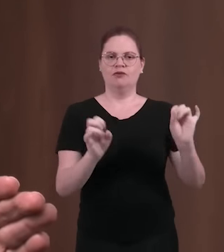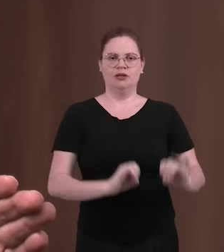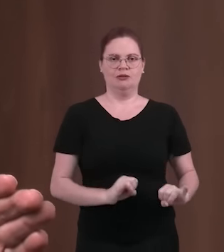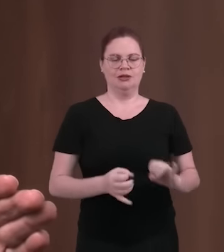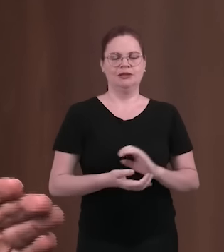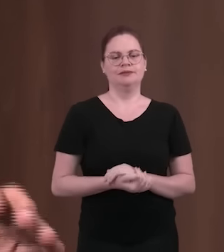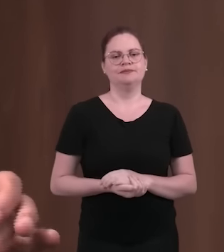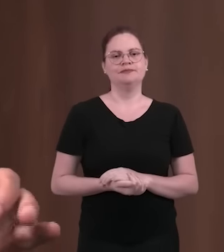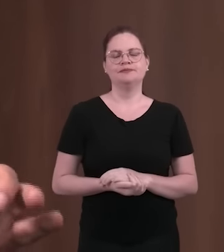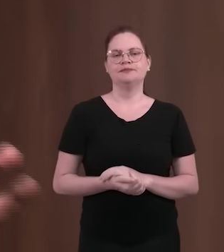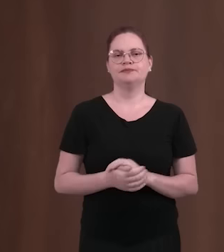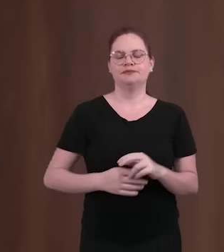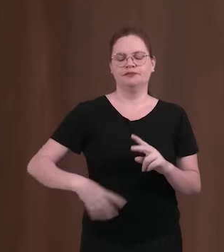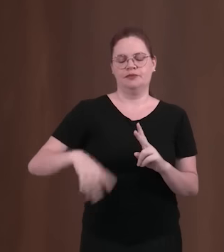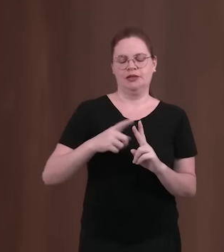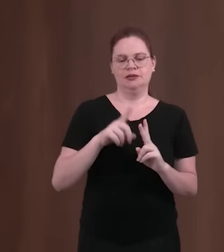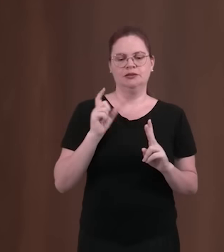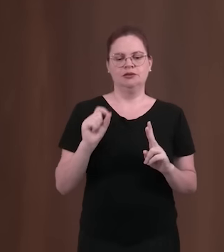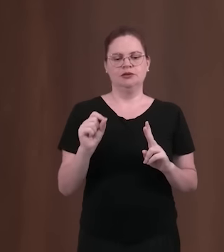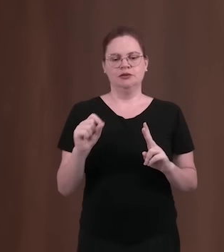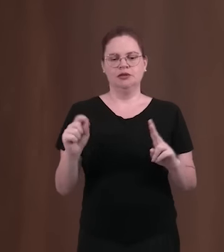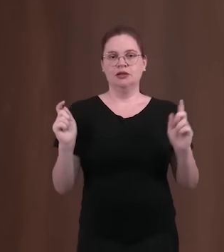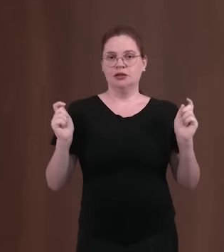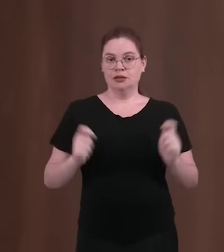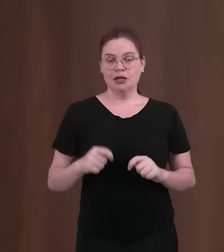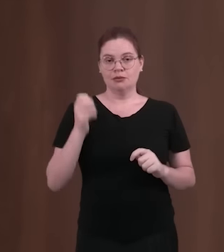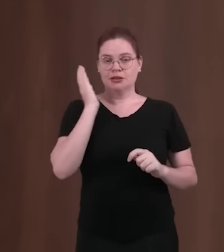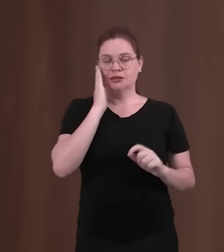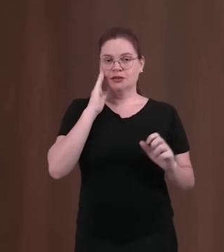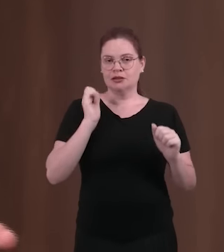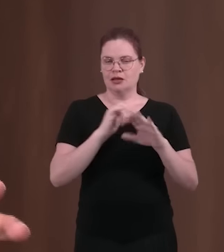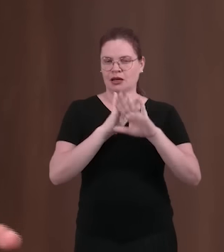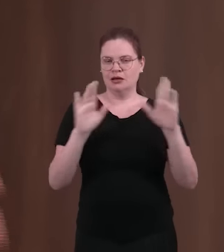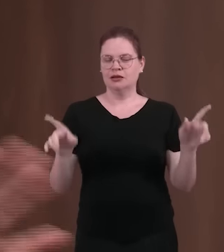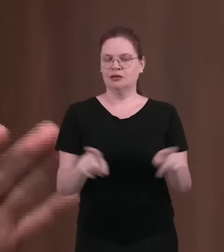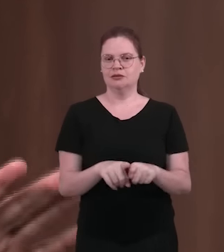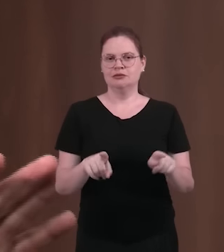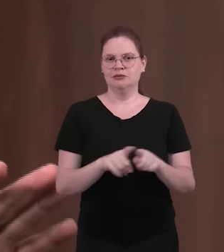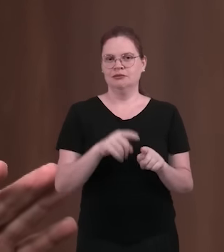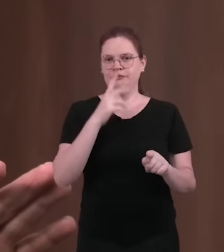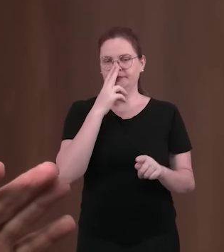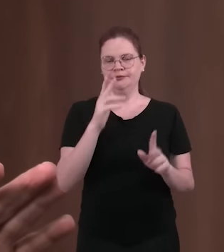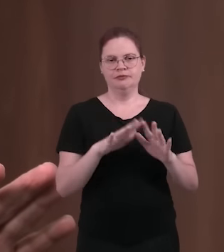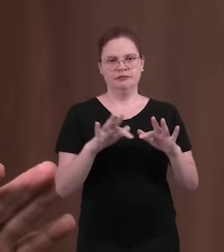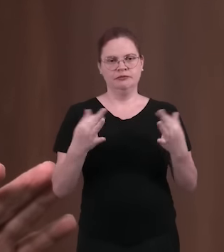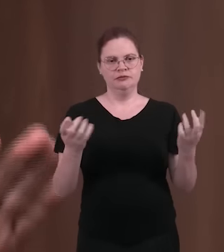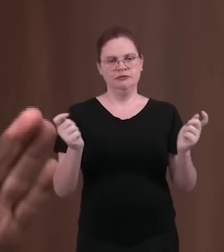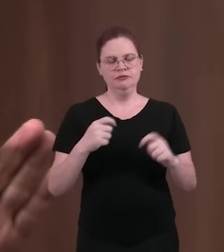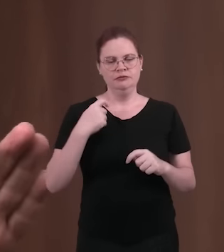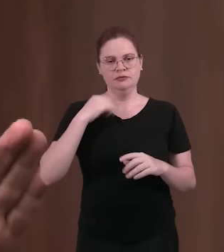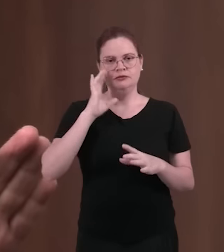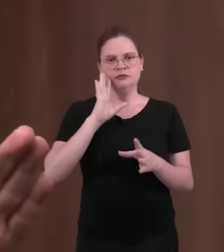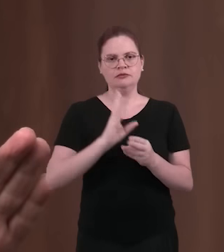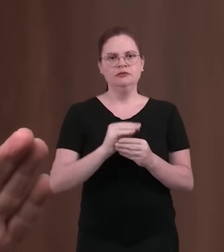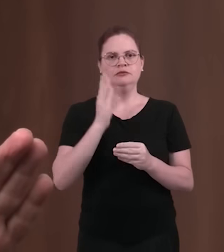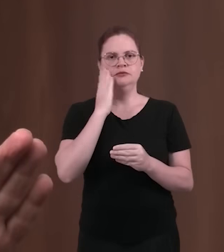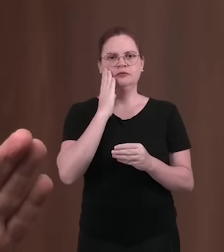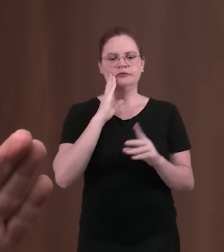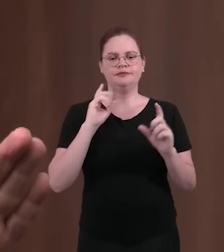ponto. Um segundo ponto que é bem esclarecedor e simples para todos entenderem, os jovens que estão participando conosco,